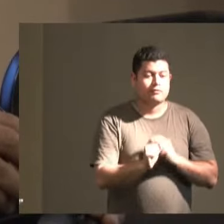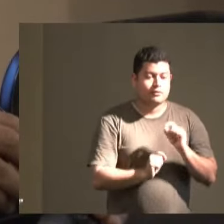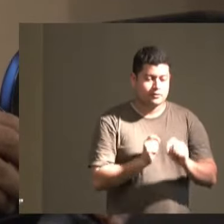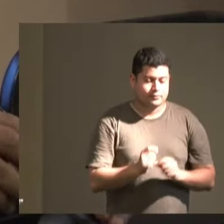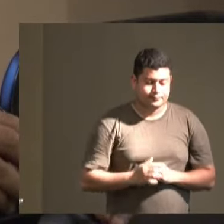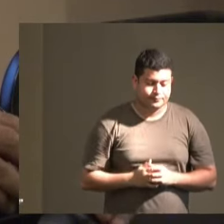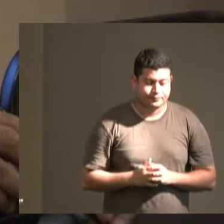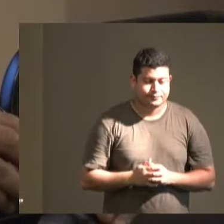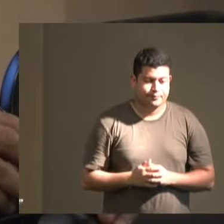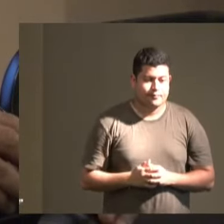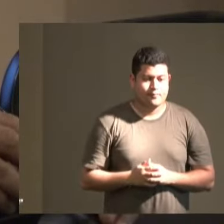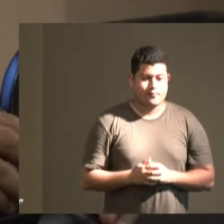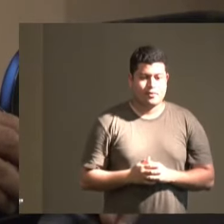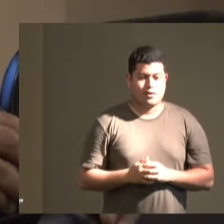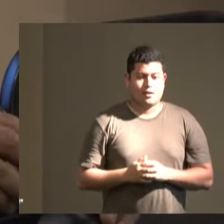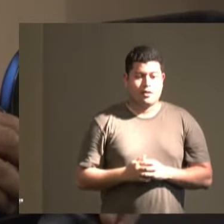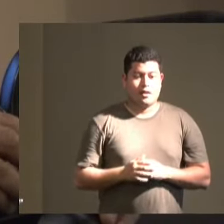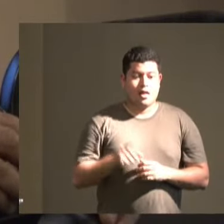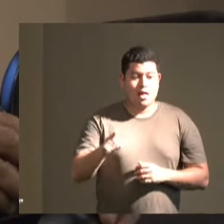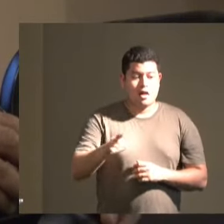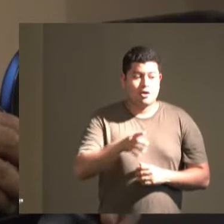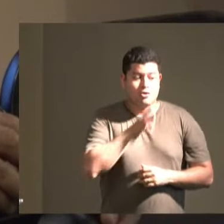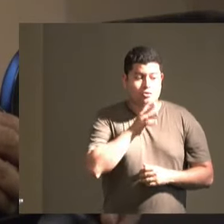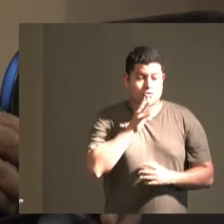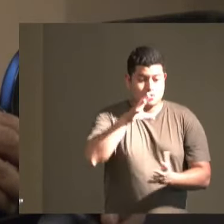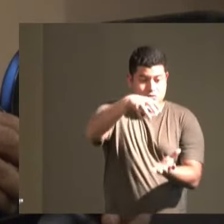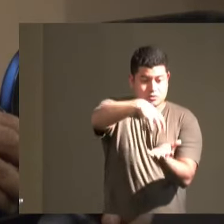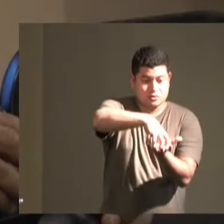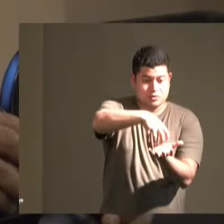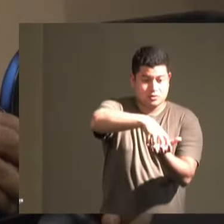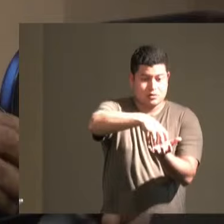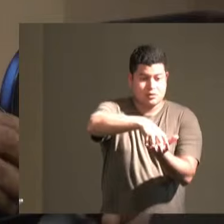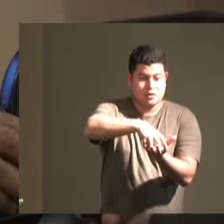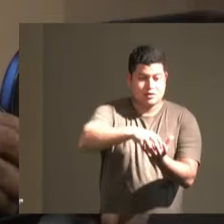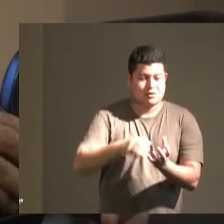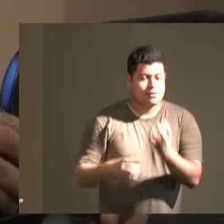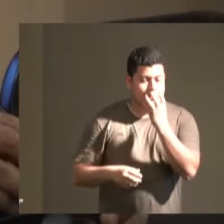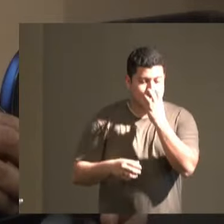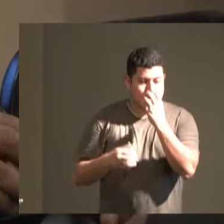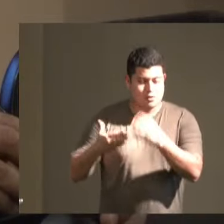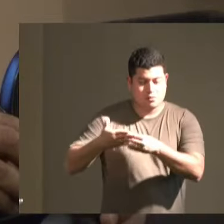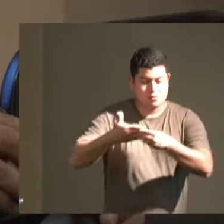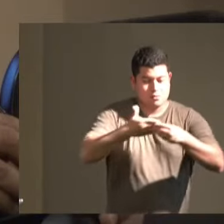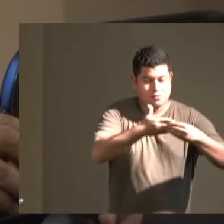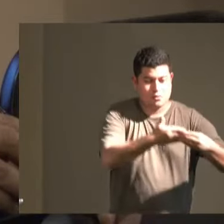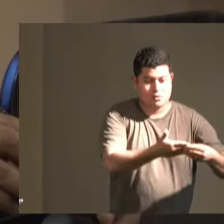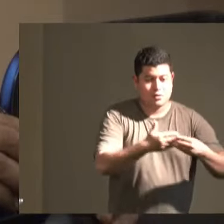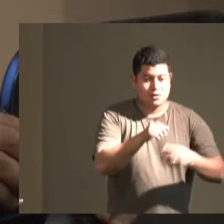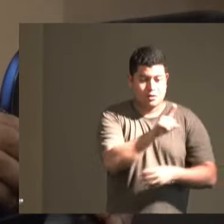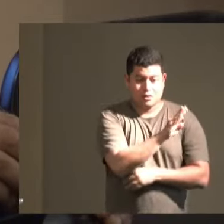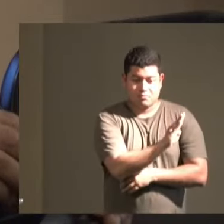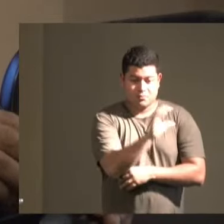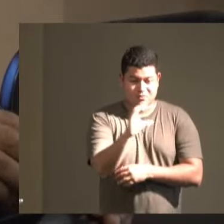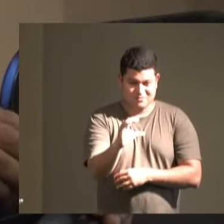que ela conheceu o Centro Cão Guia de Camboriú, e